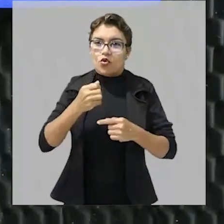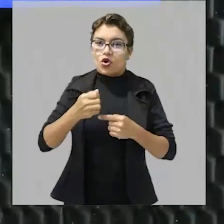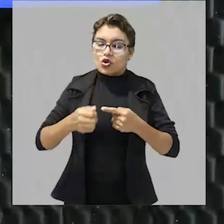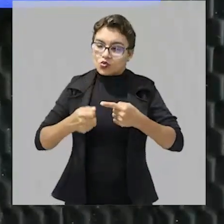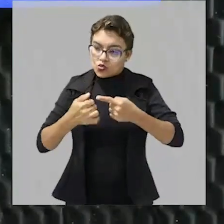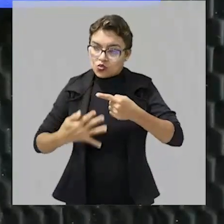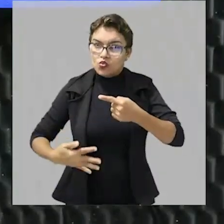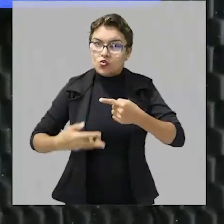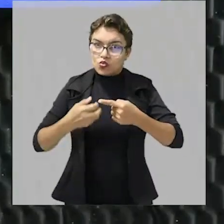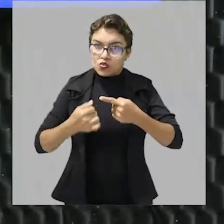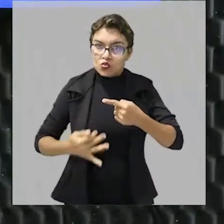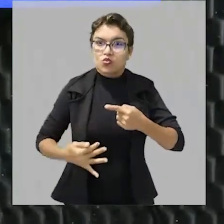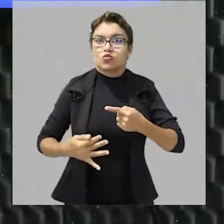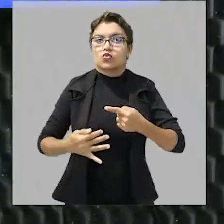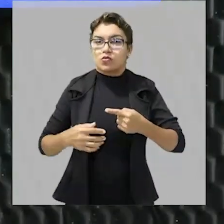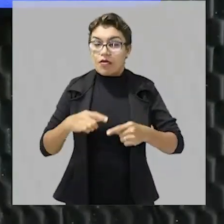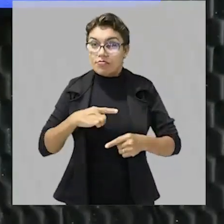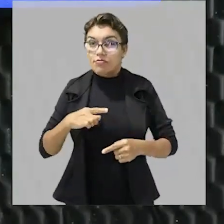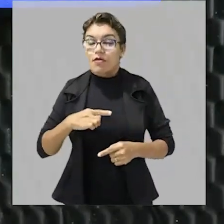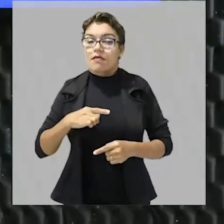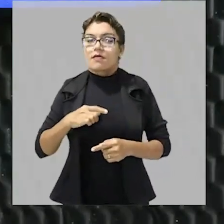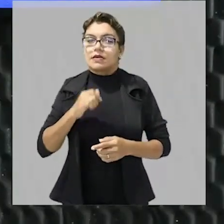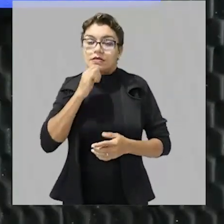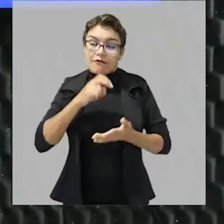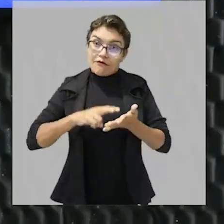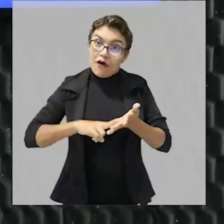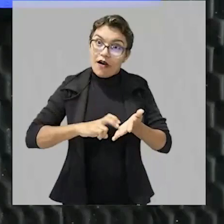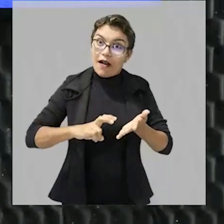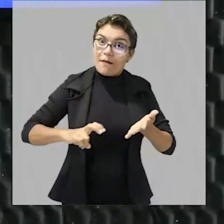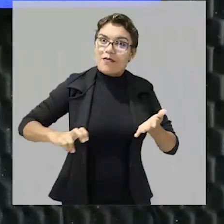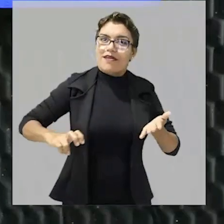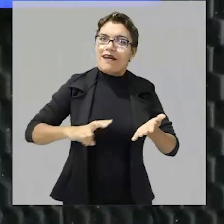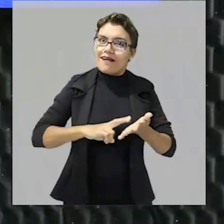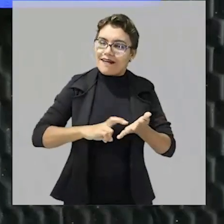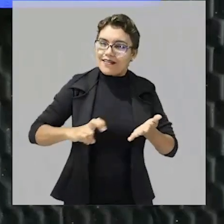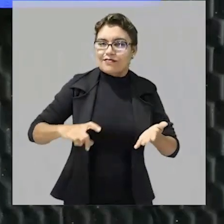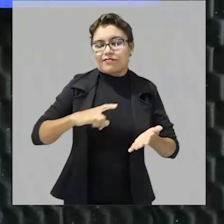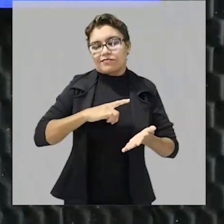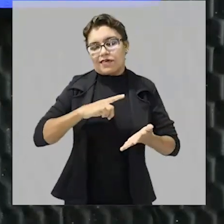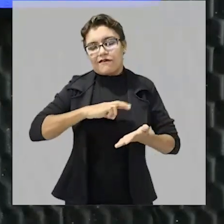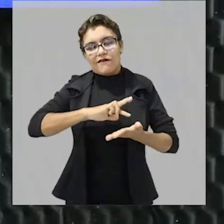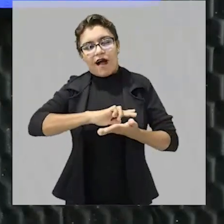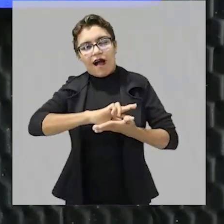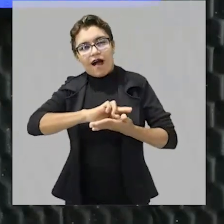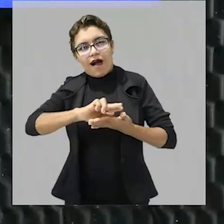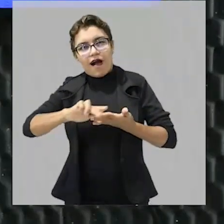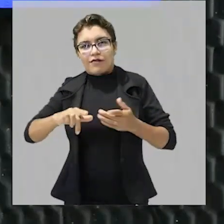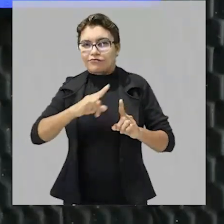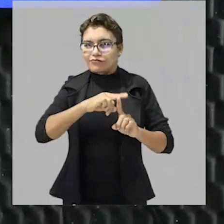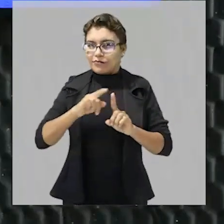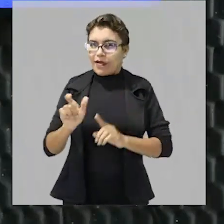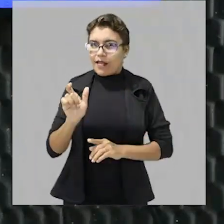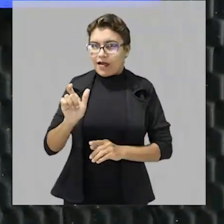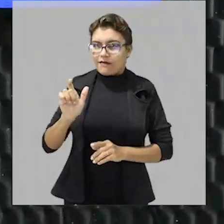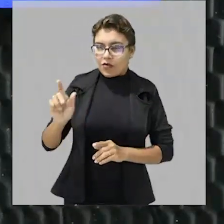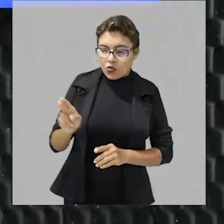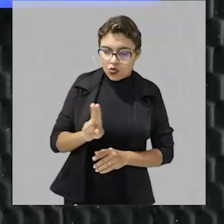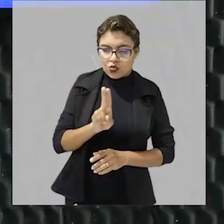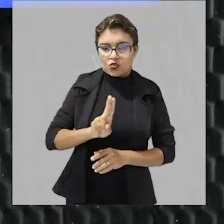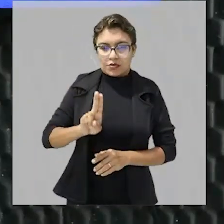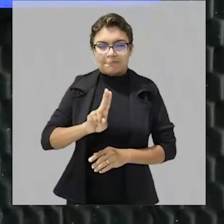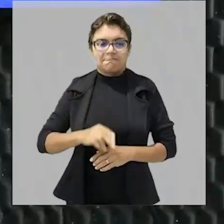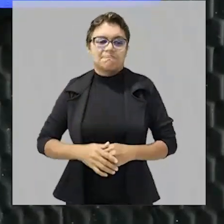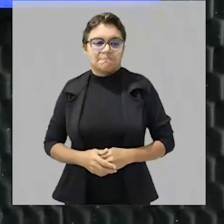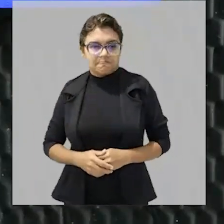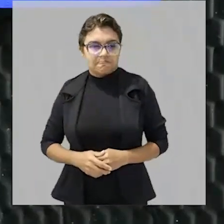teu leque de palavras que você vai usar na sua redação, ajustar aí as palavras semelhantes e